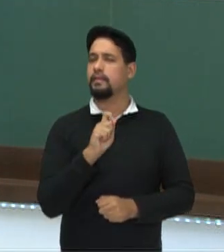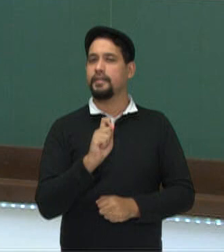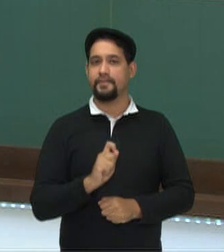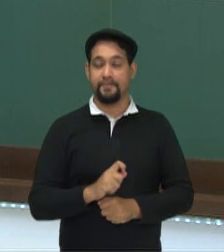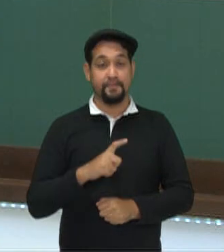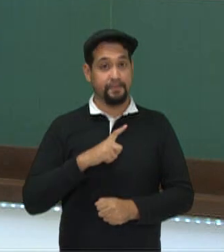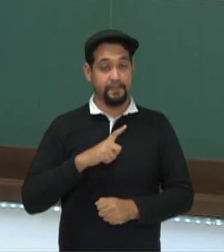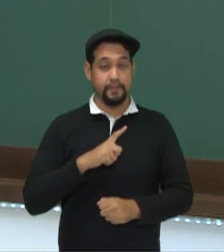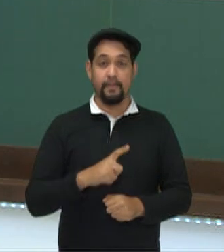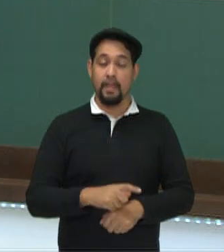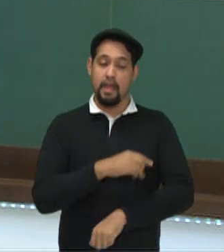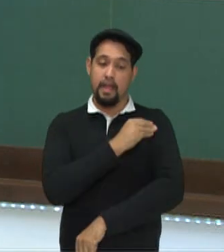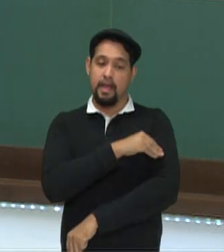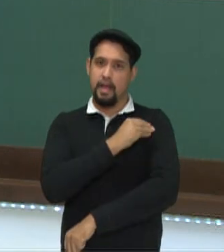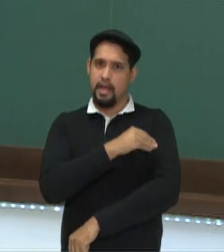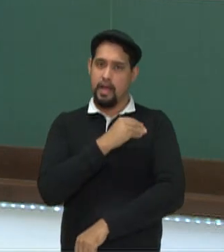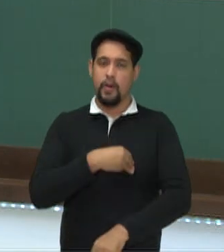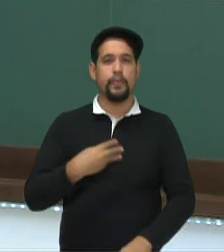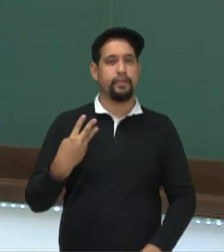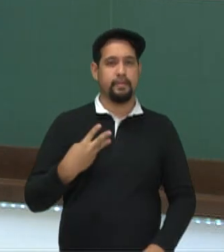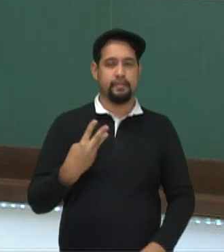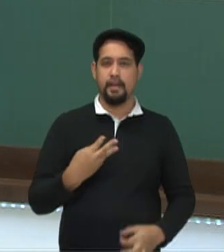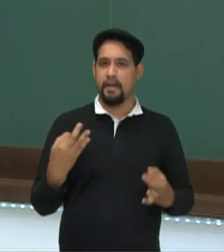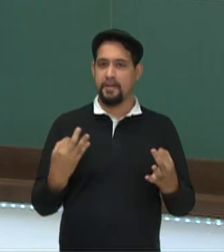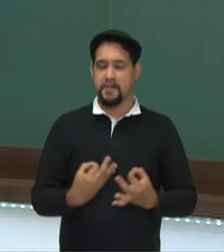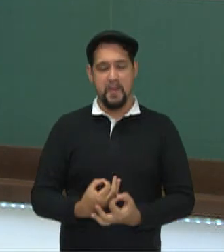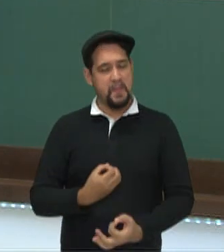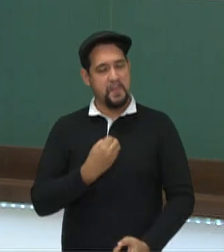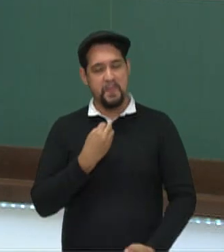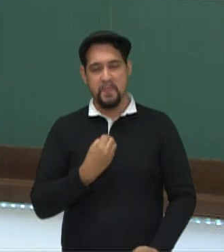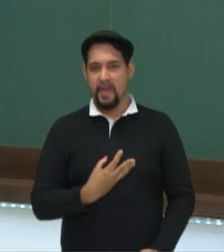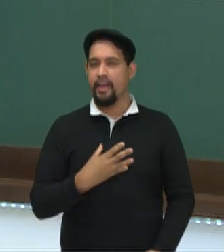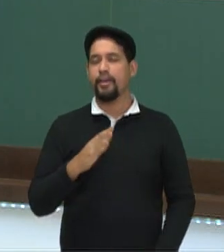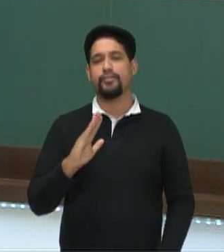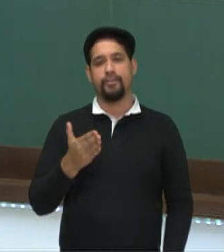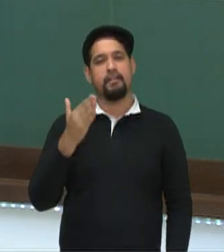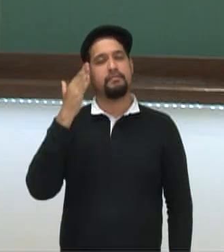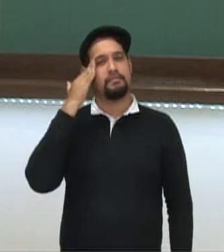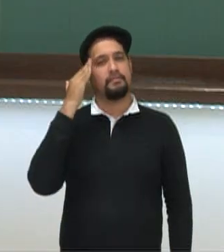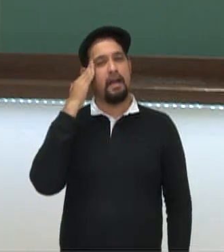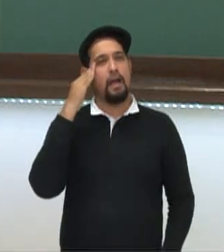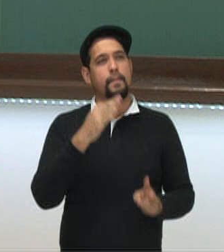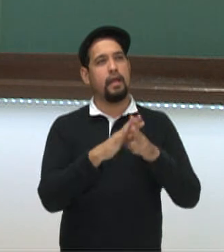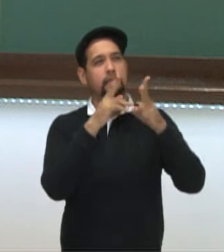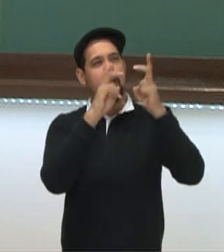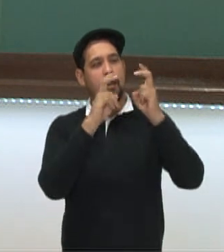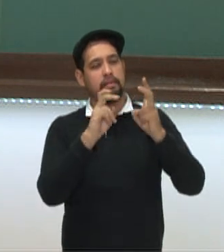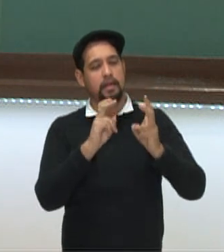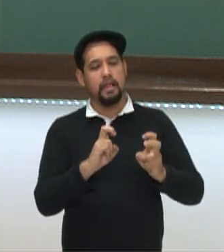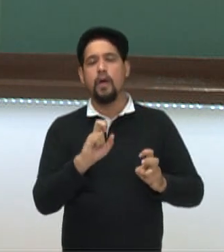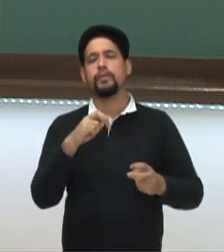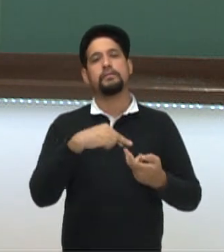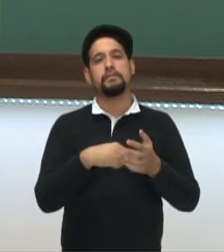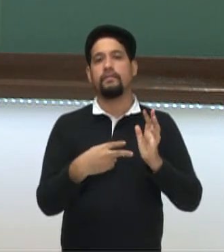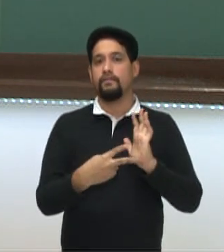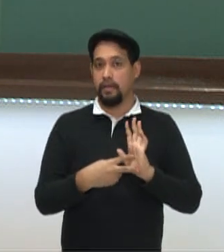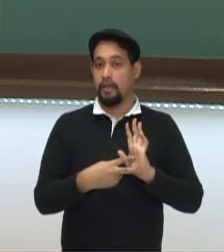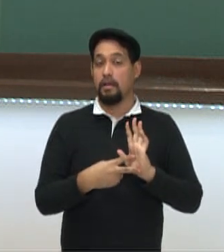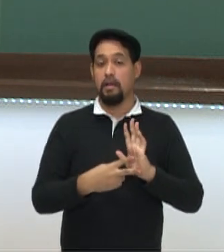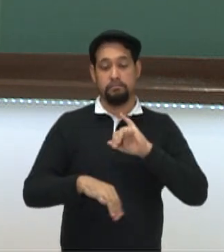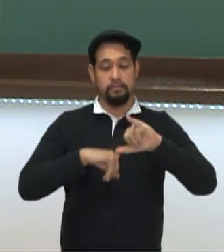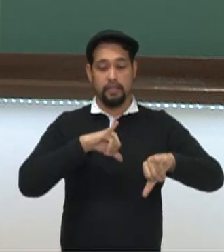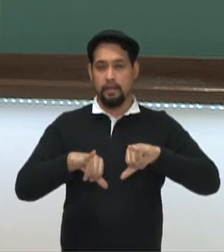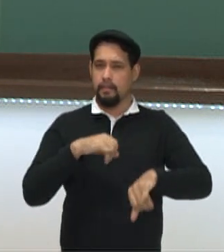então um álcool terciário. Muito bem, nós já sabemos identificar o que é a função